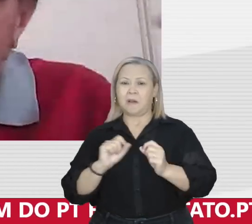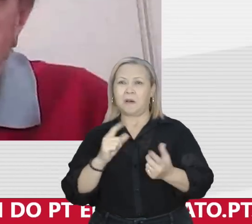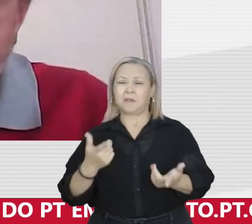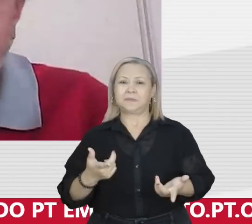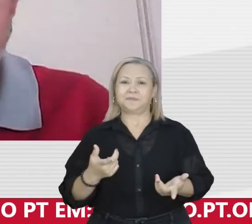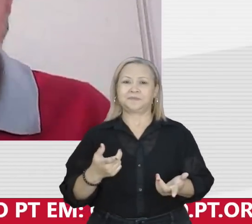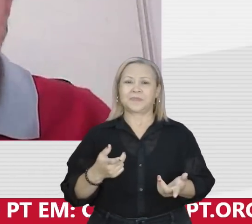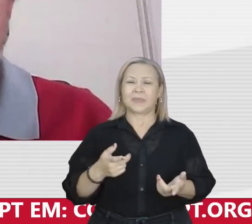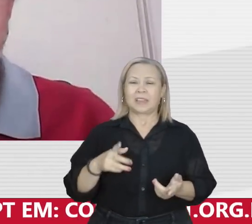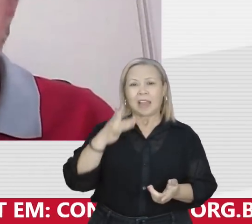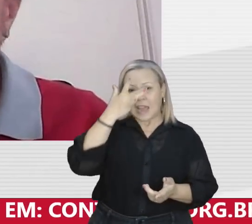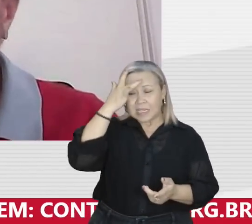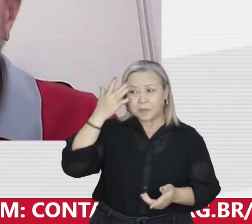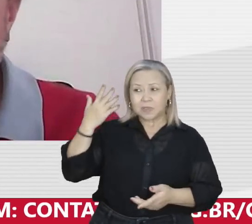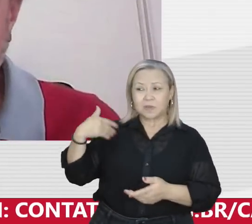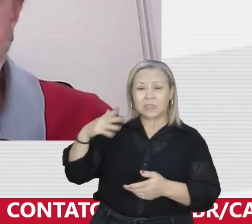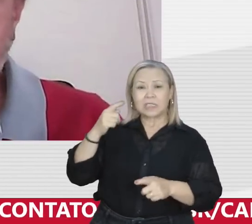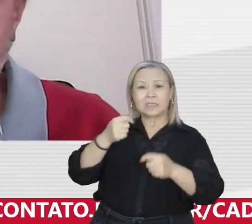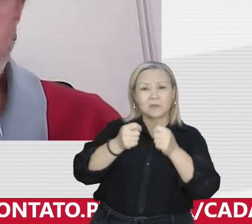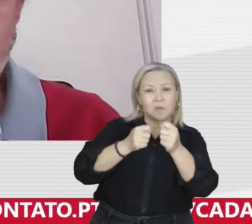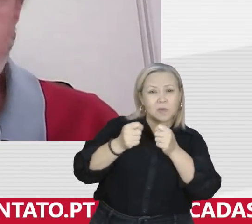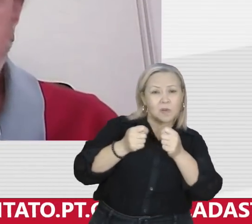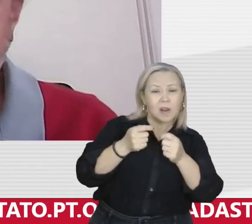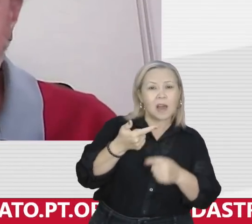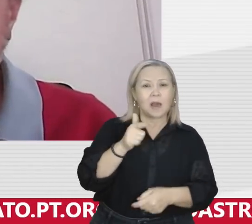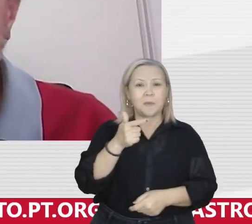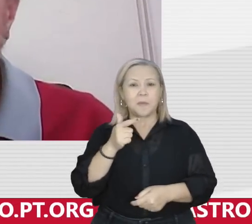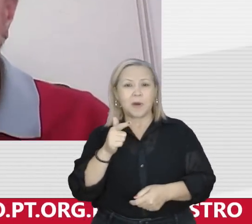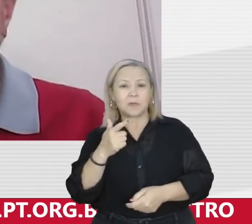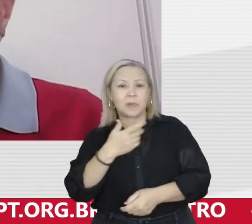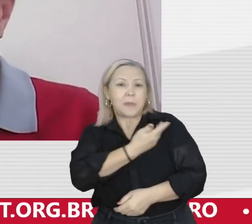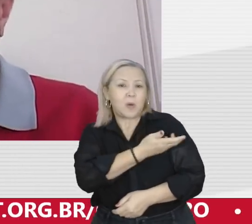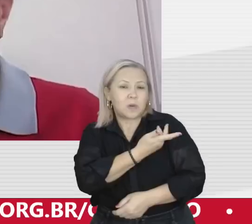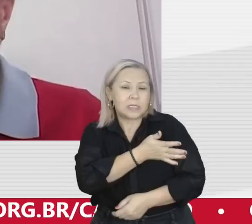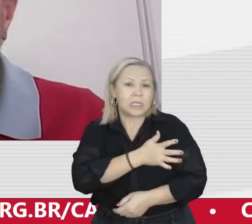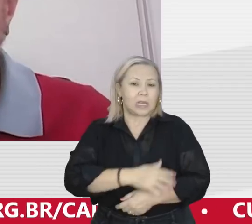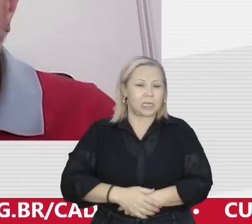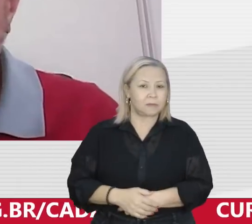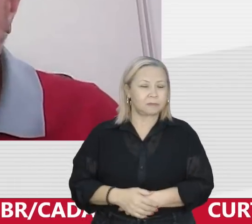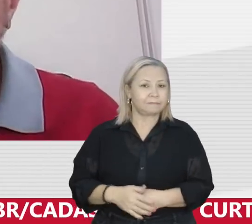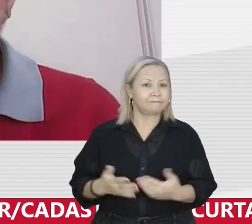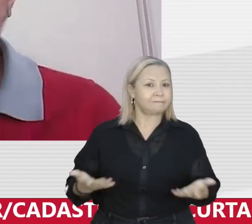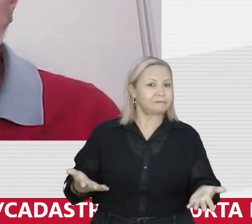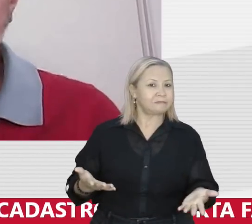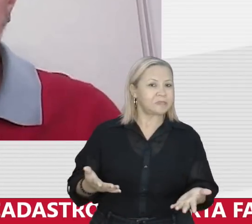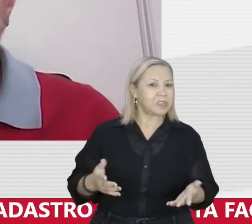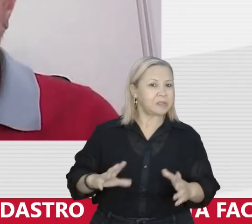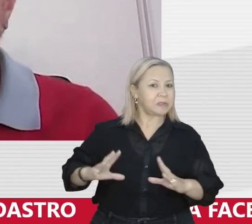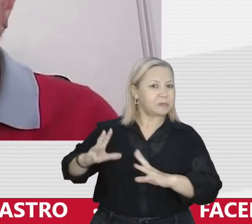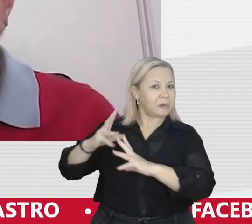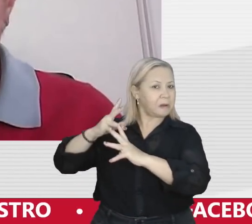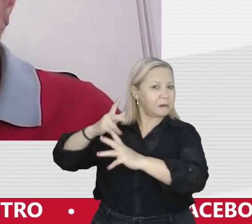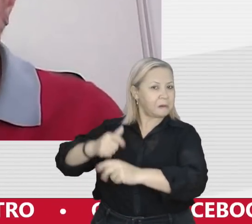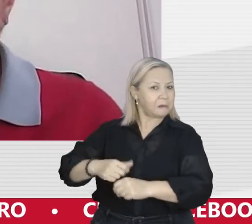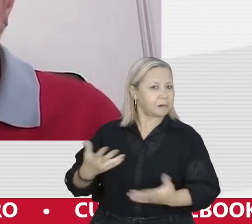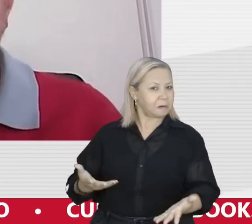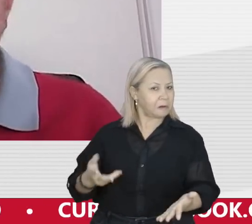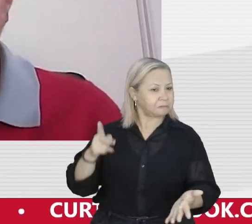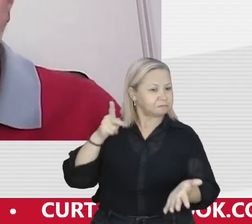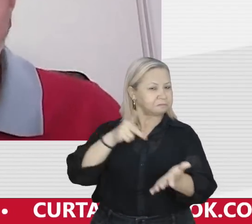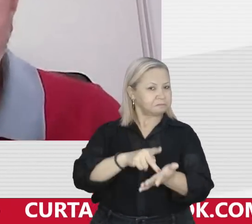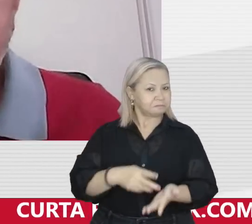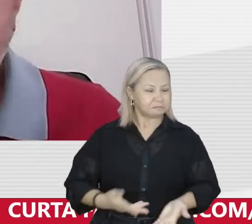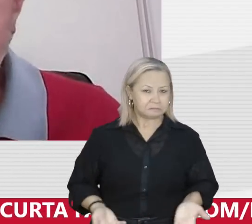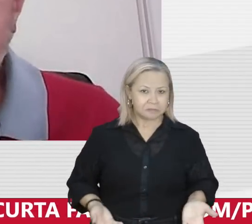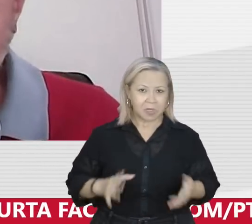controlavam, né, para não soltar uma expressão machista em público, etc., isso foi revogado, passou a ser autêntico, passou a